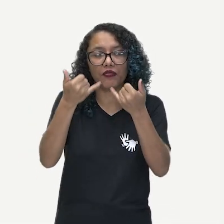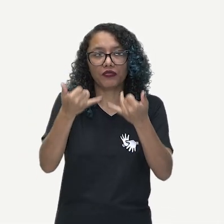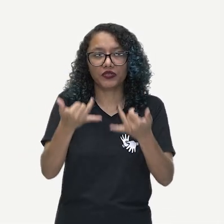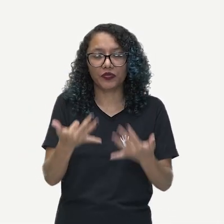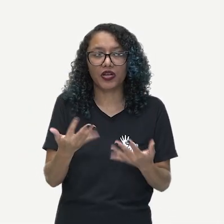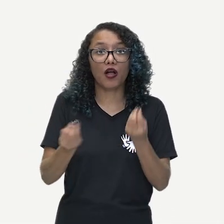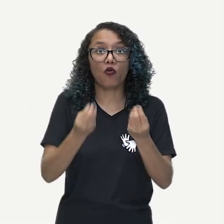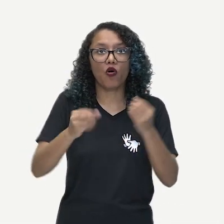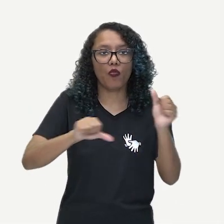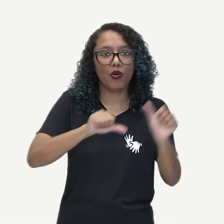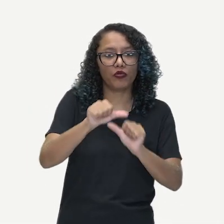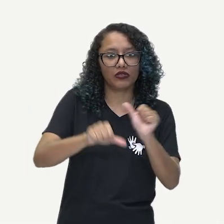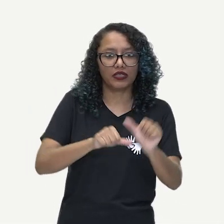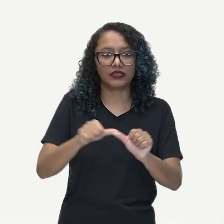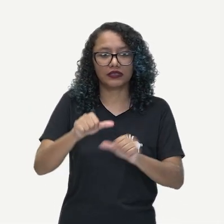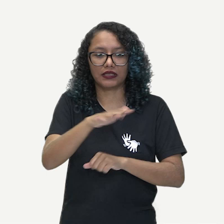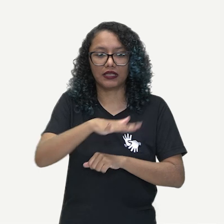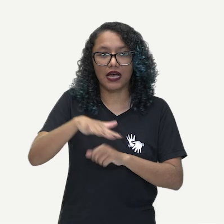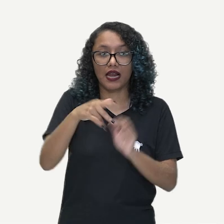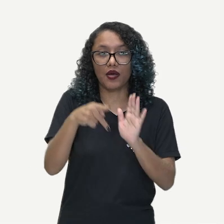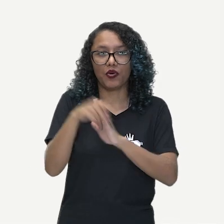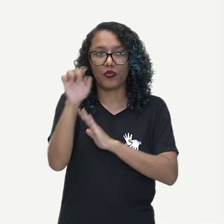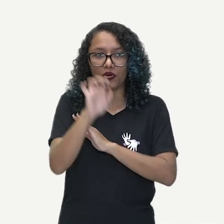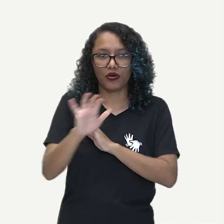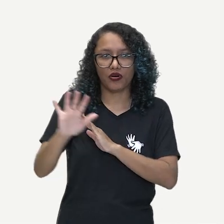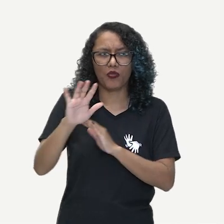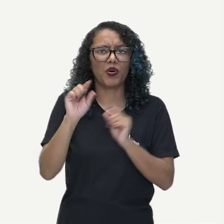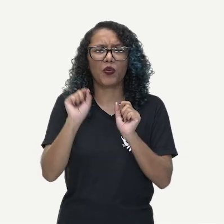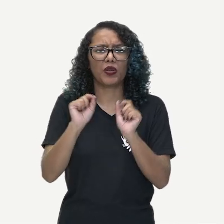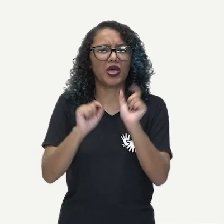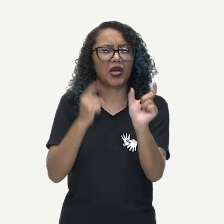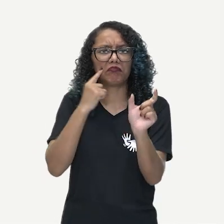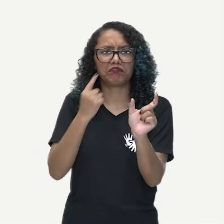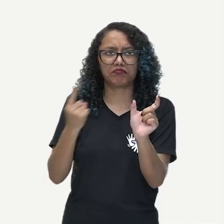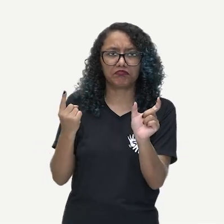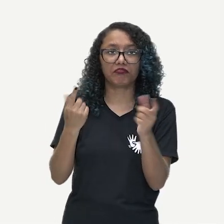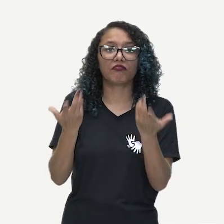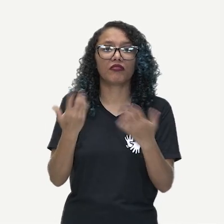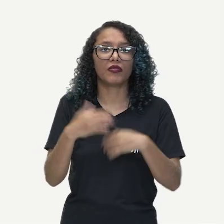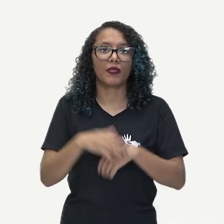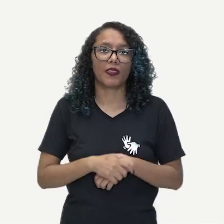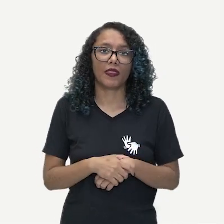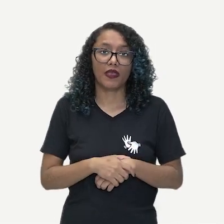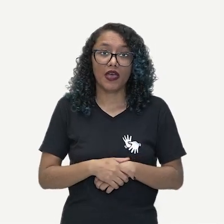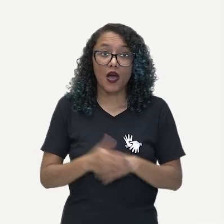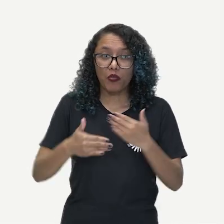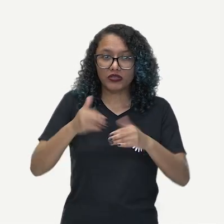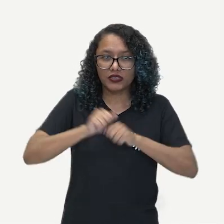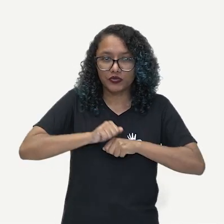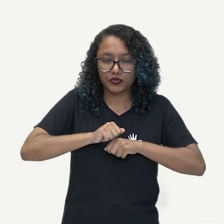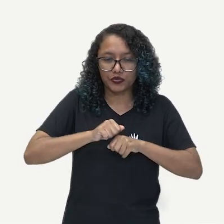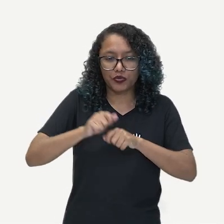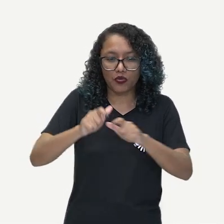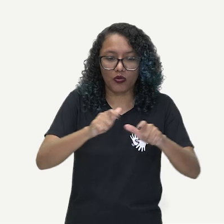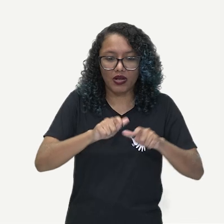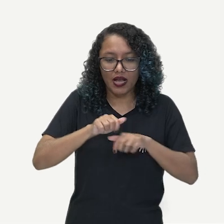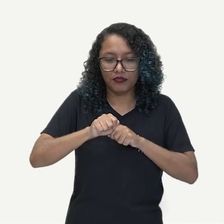Então, o imperialismo é um processo de expansão territorial de uma nação através de